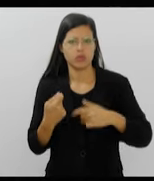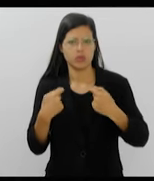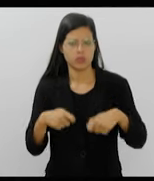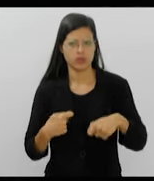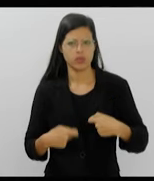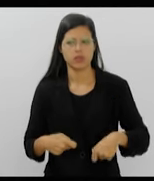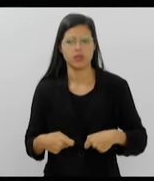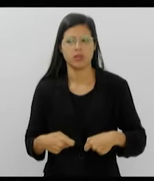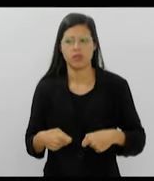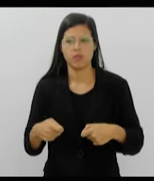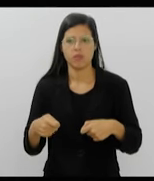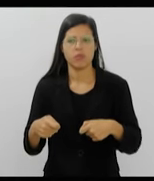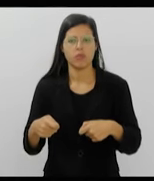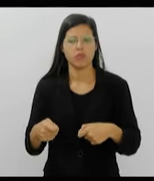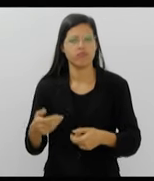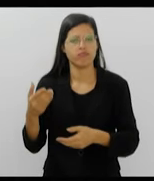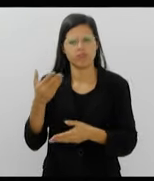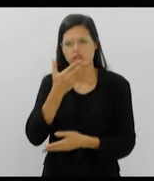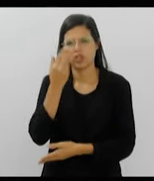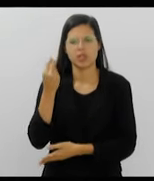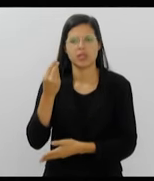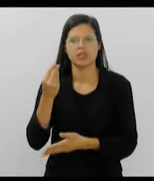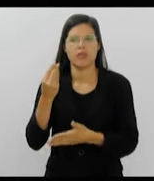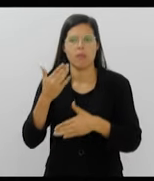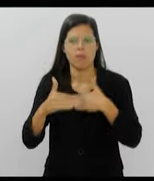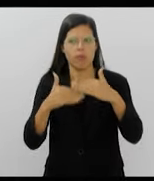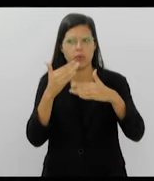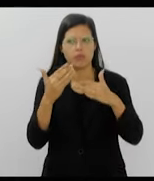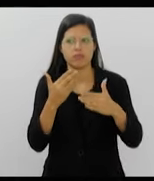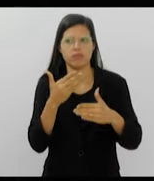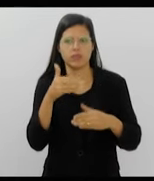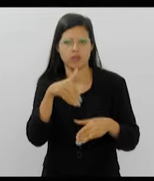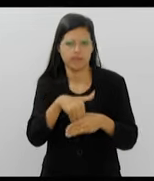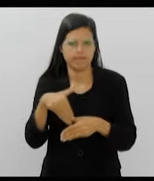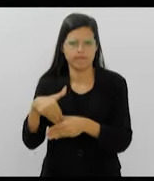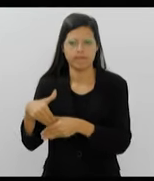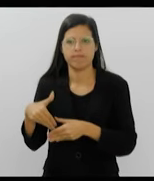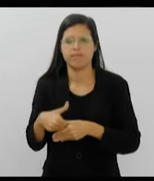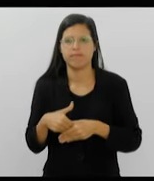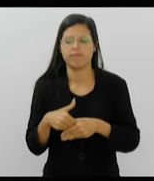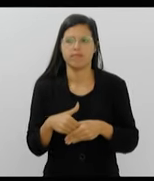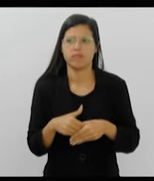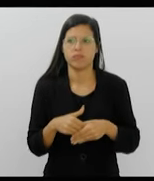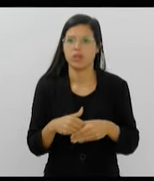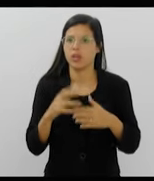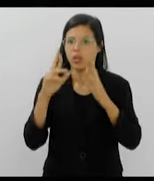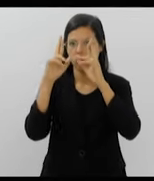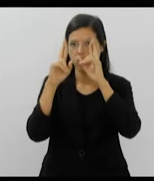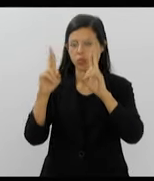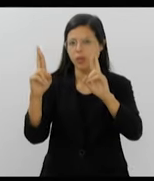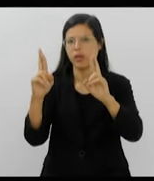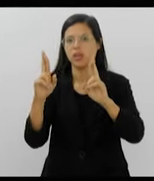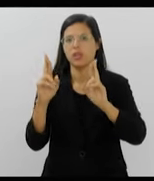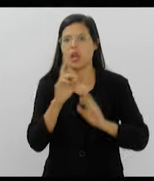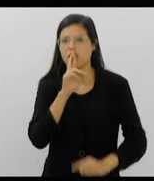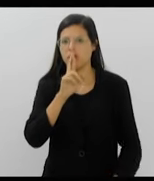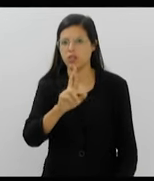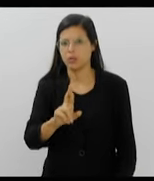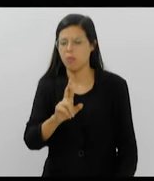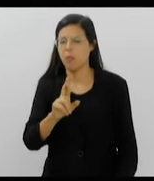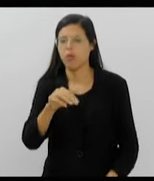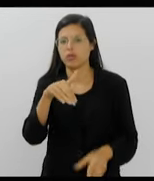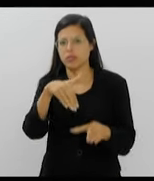deixar para trás o processo eleitoral, curar as feridas do processo eleitoral, respeitar os resultados das urnas e